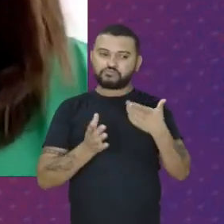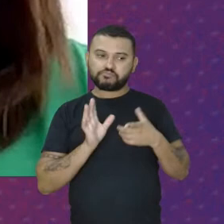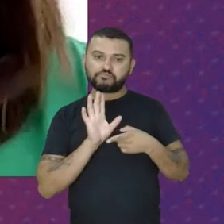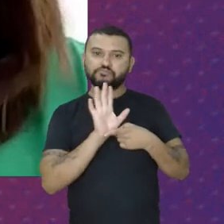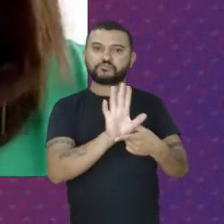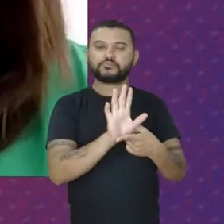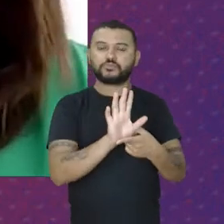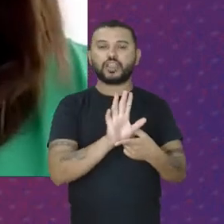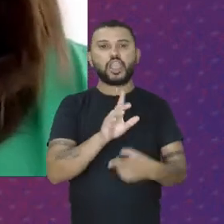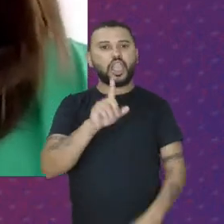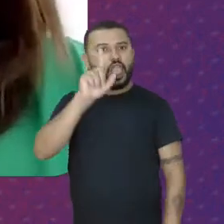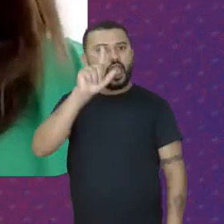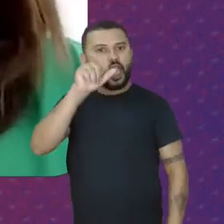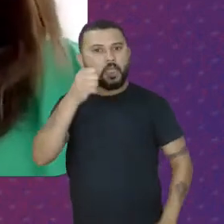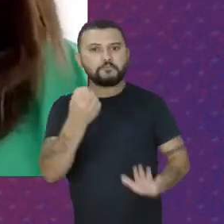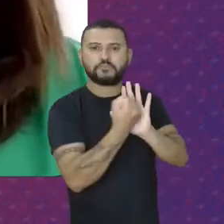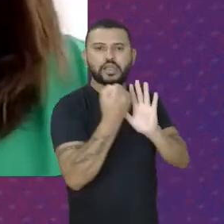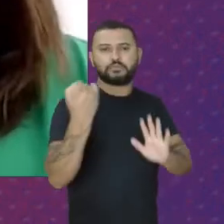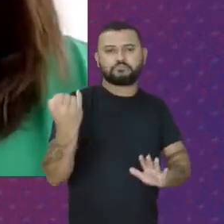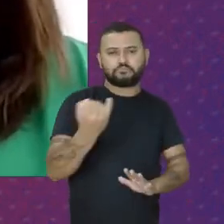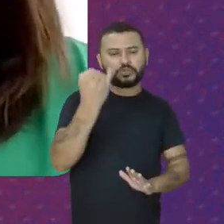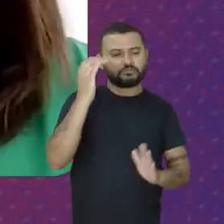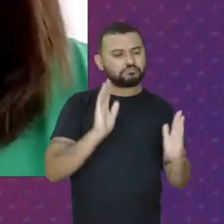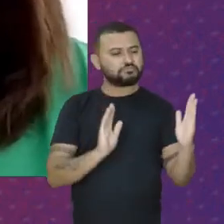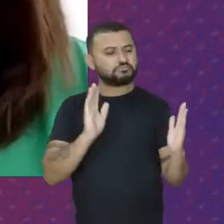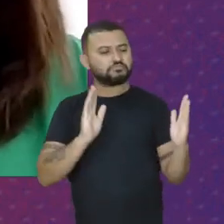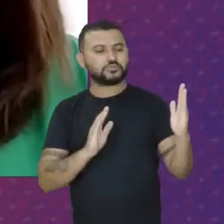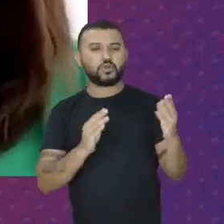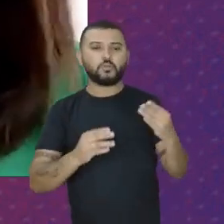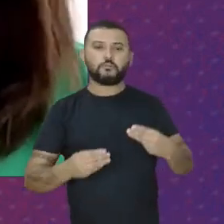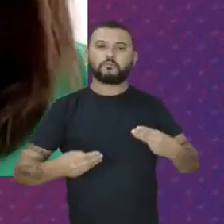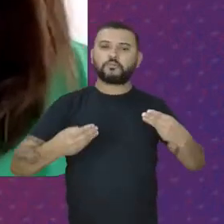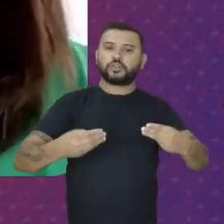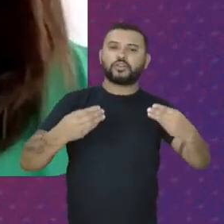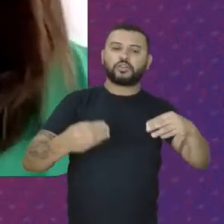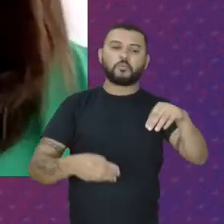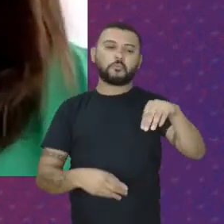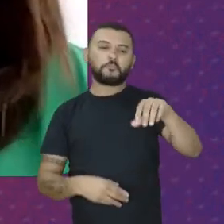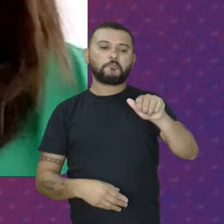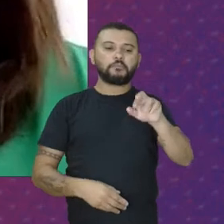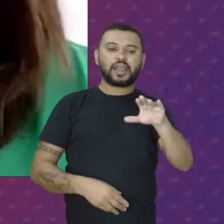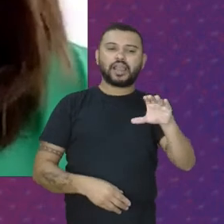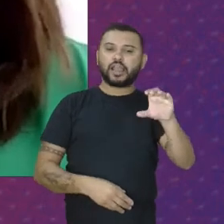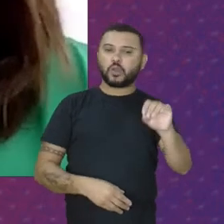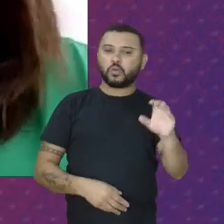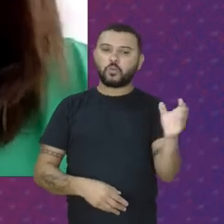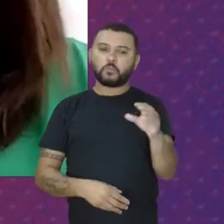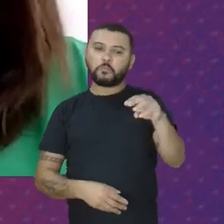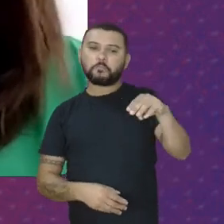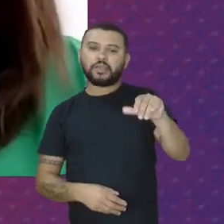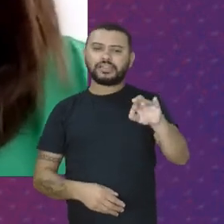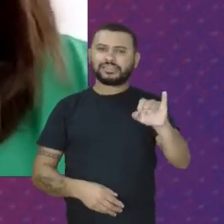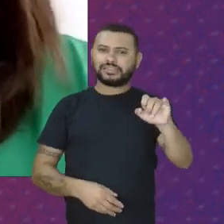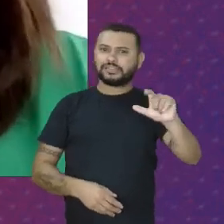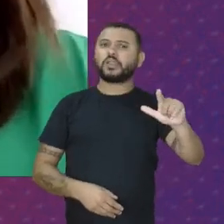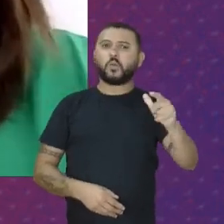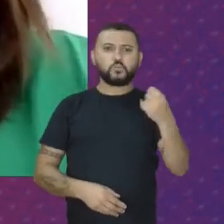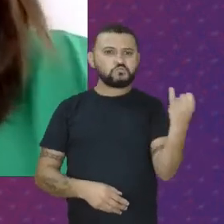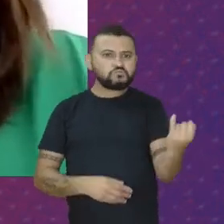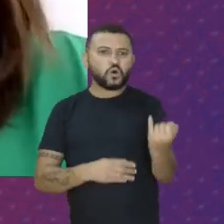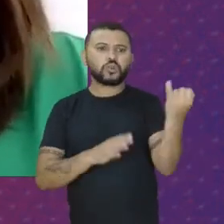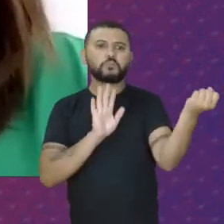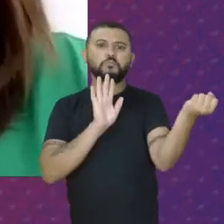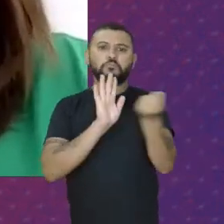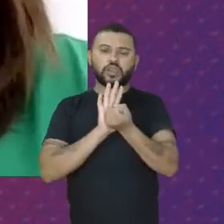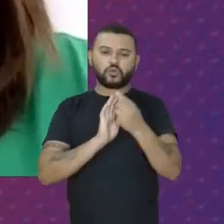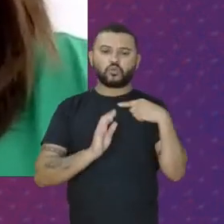isso aí foi marcante, foi na época do ministro Marco Maciel, também ficou na história aqui da